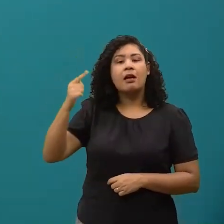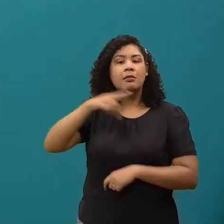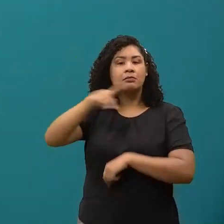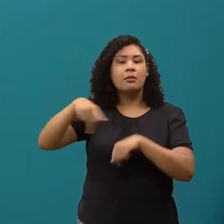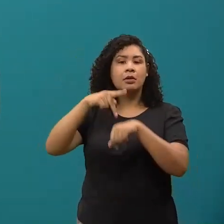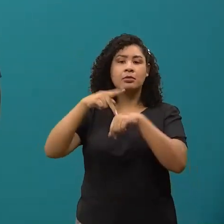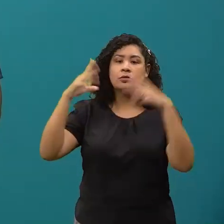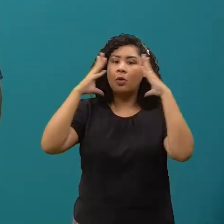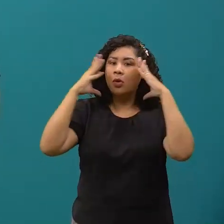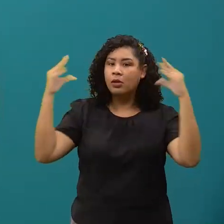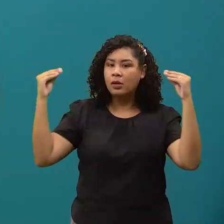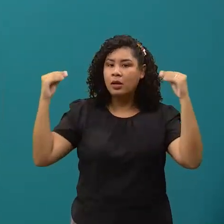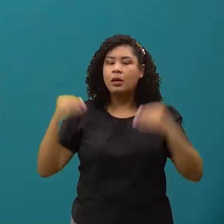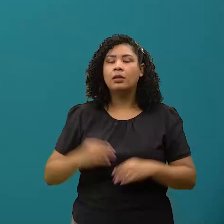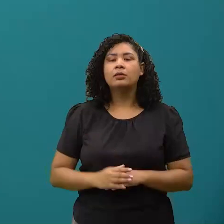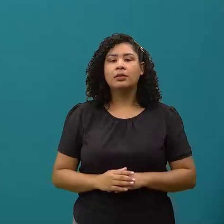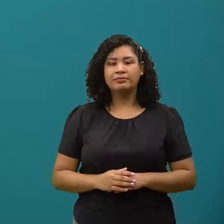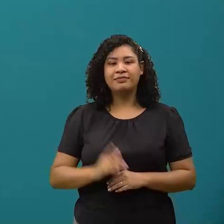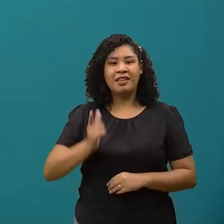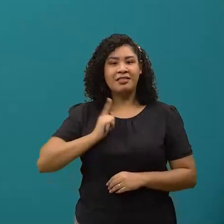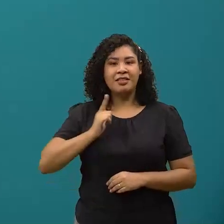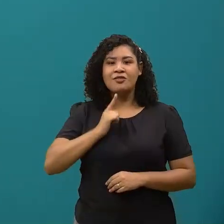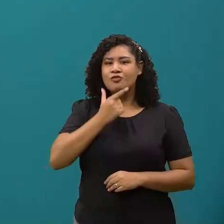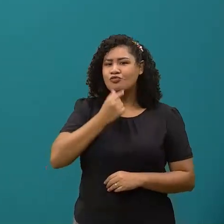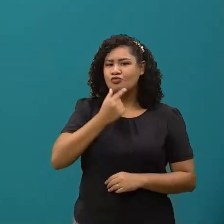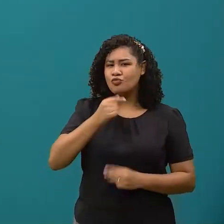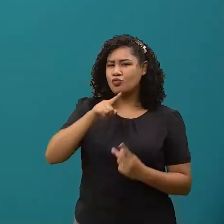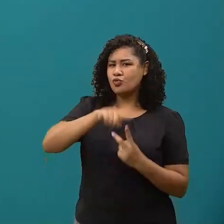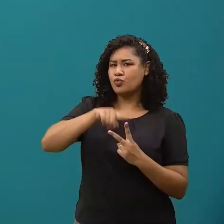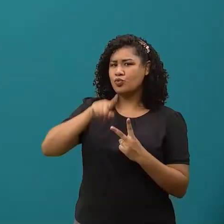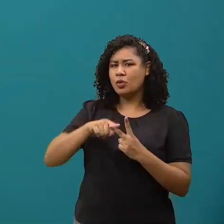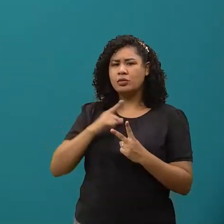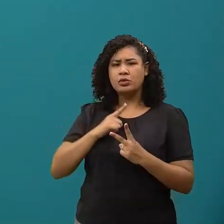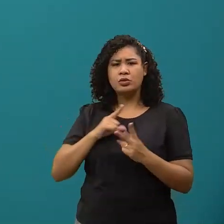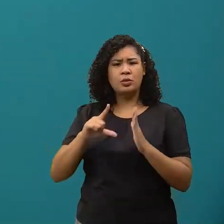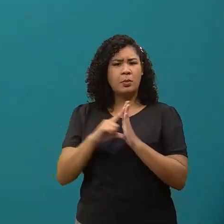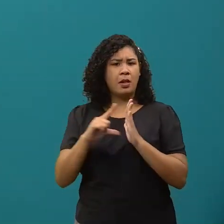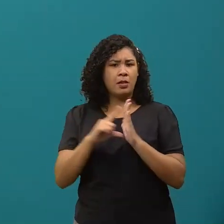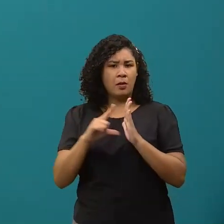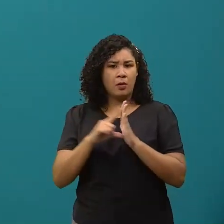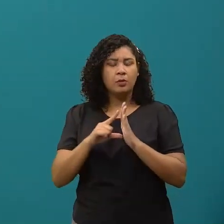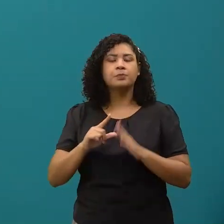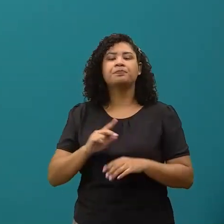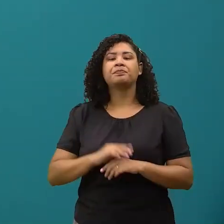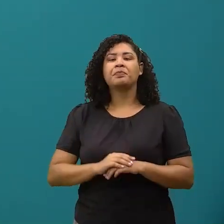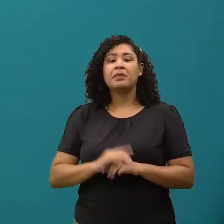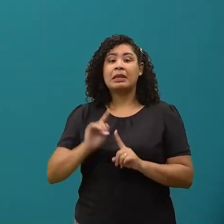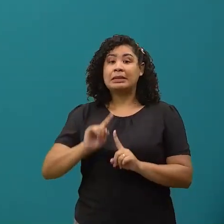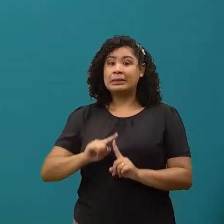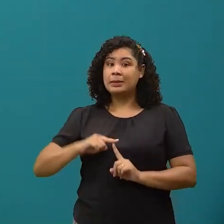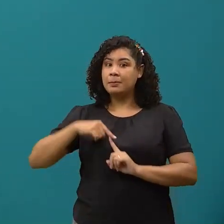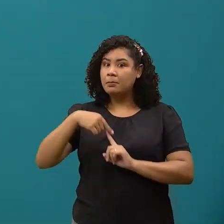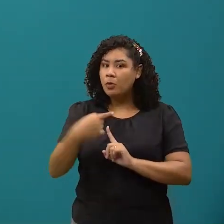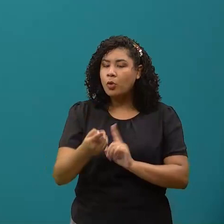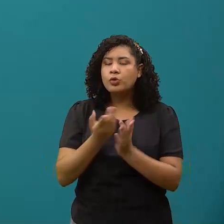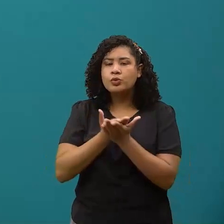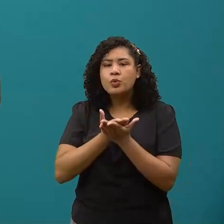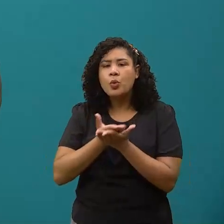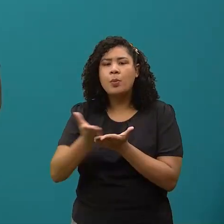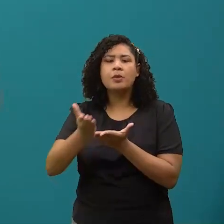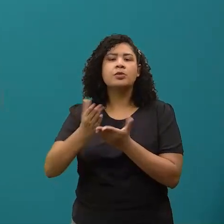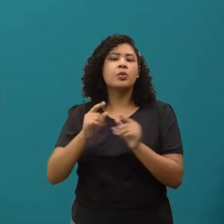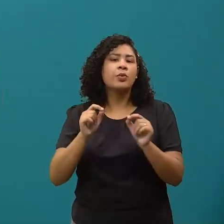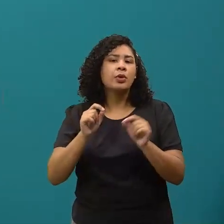ótica chamados de Zacarias e Hans Janssen, mas eles passaram a ser estudados, na verdade eles passaram a ser